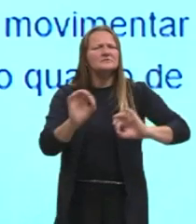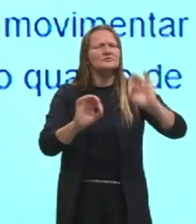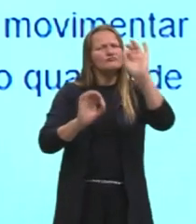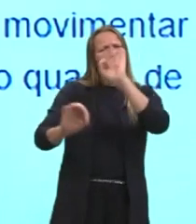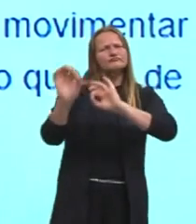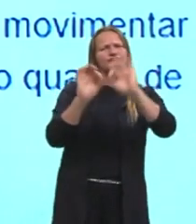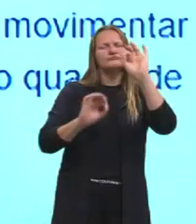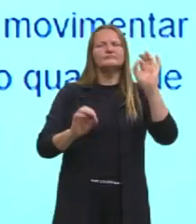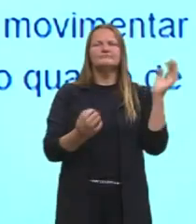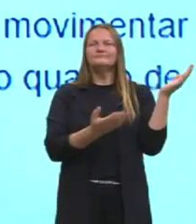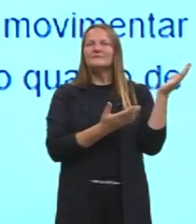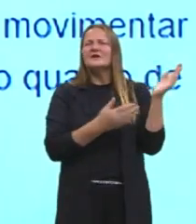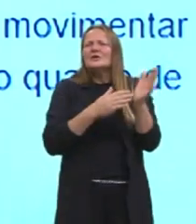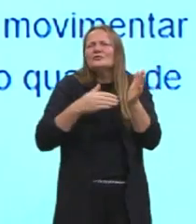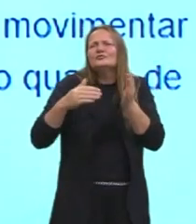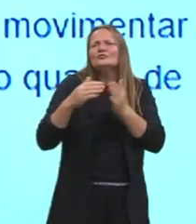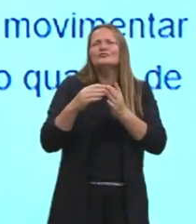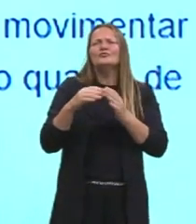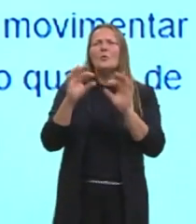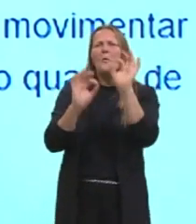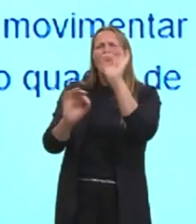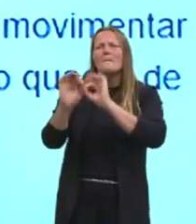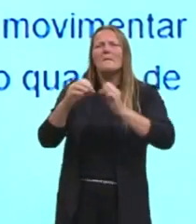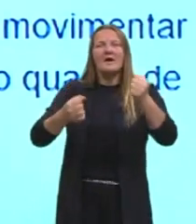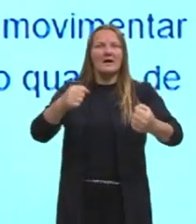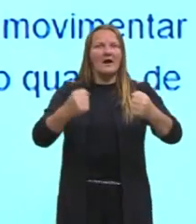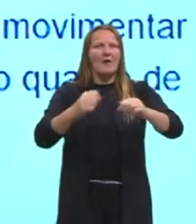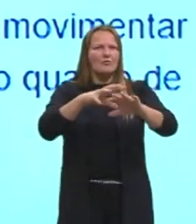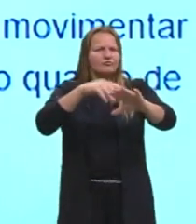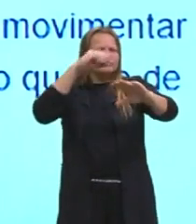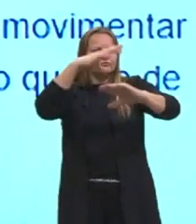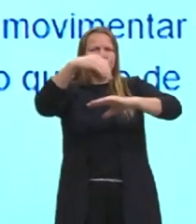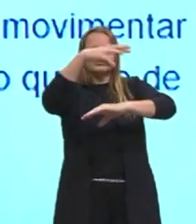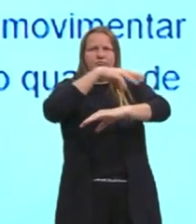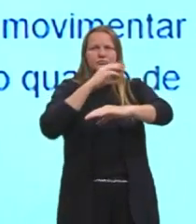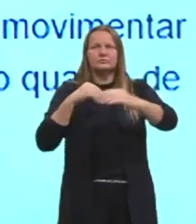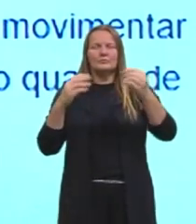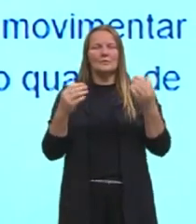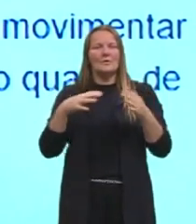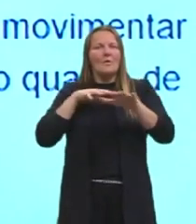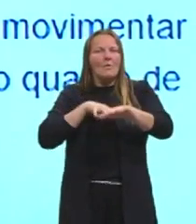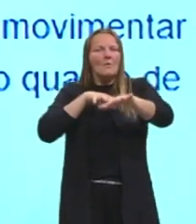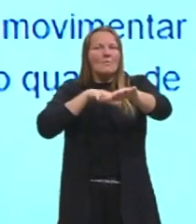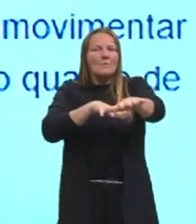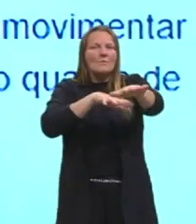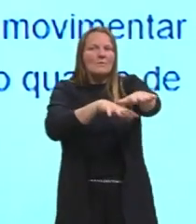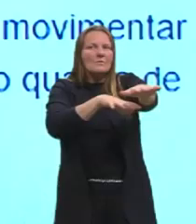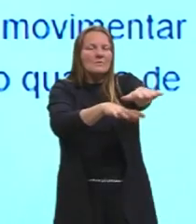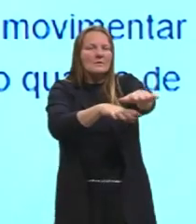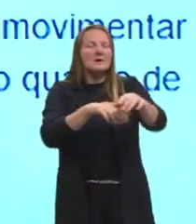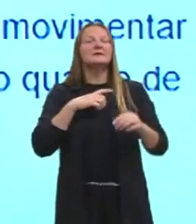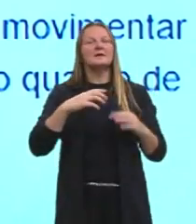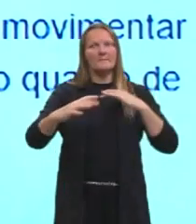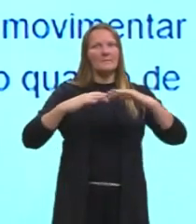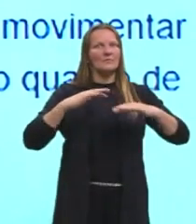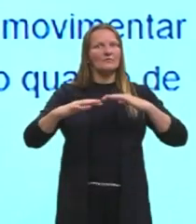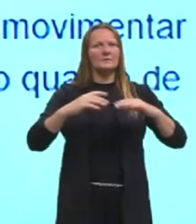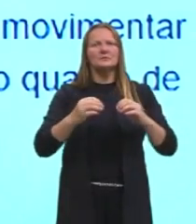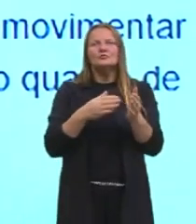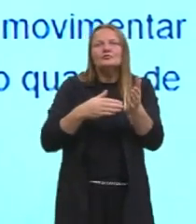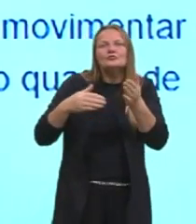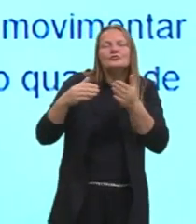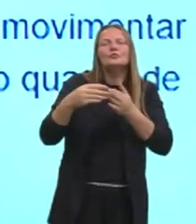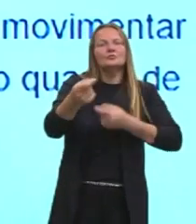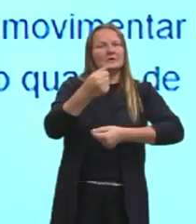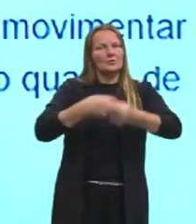né todas as alegorias que são construídas para colocar um carnaval na rua ela movimenta toda